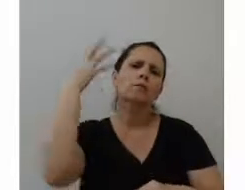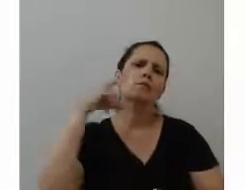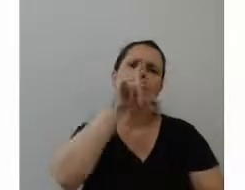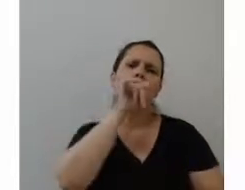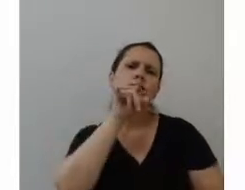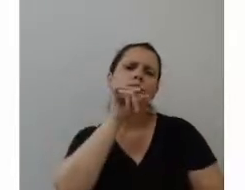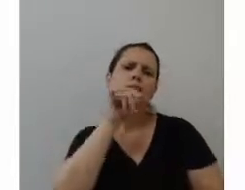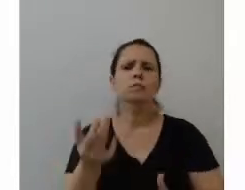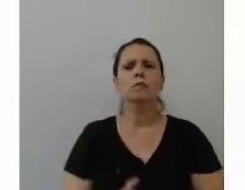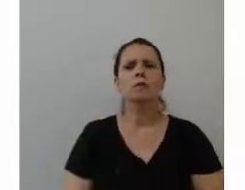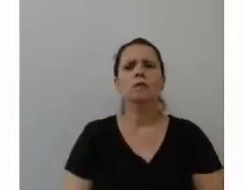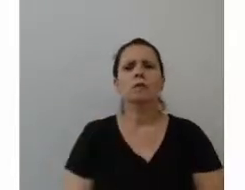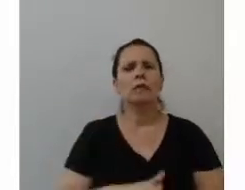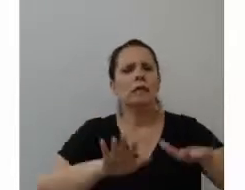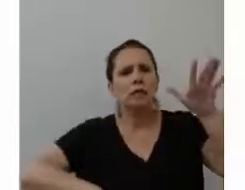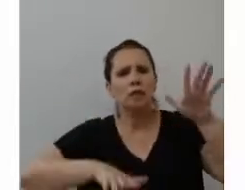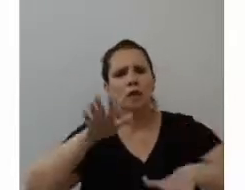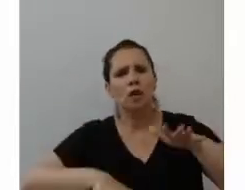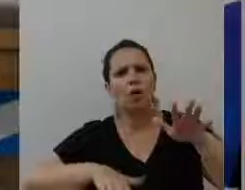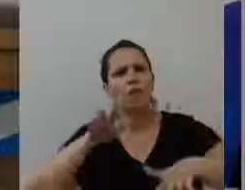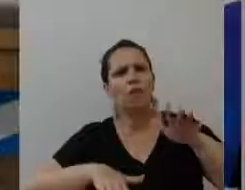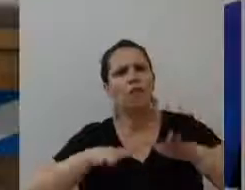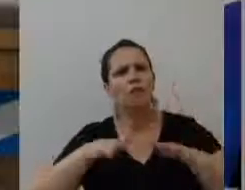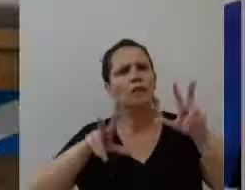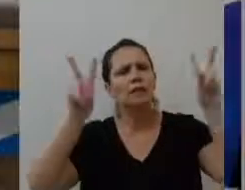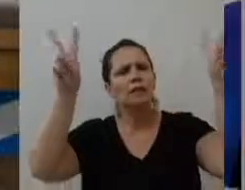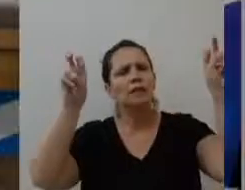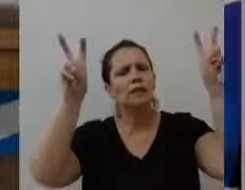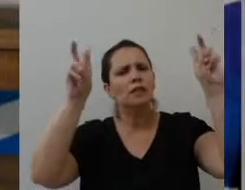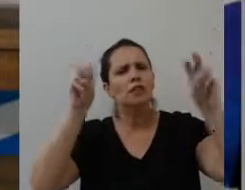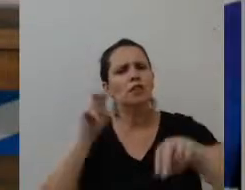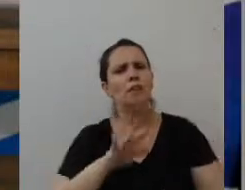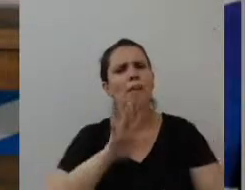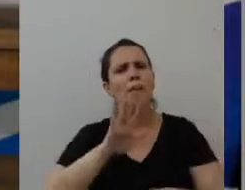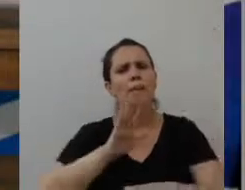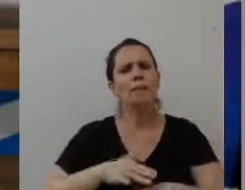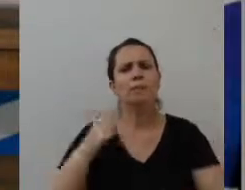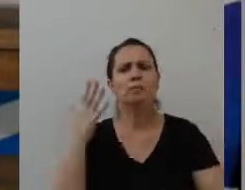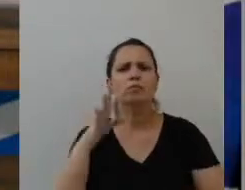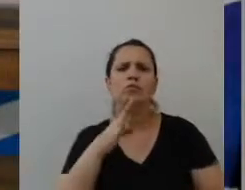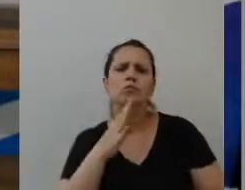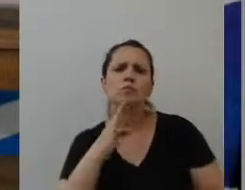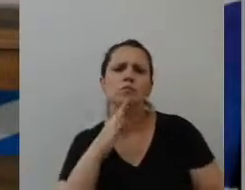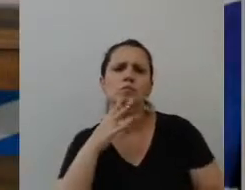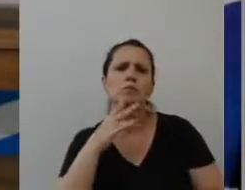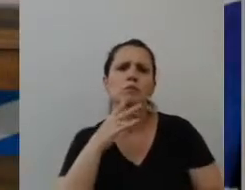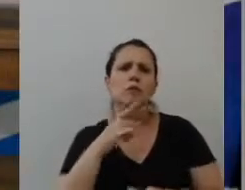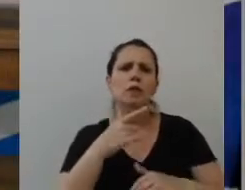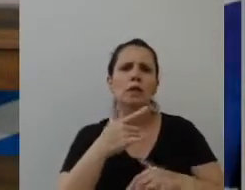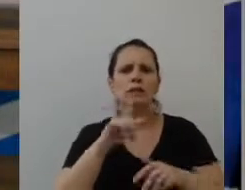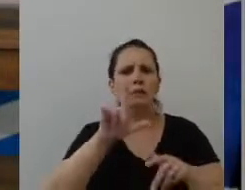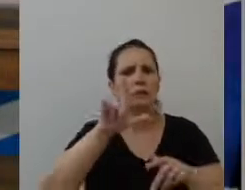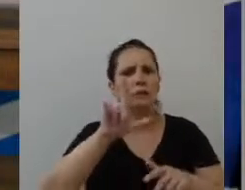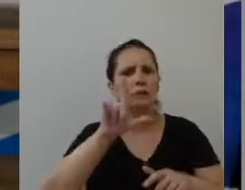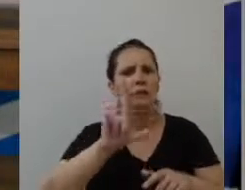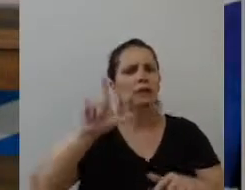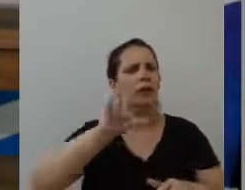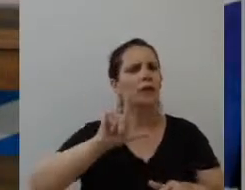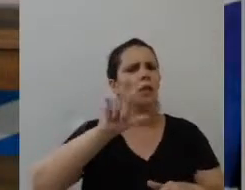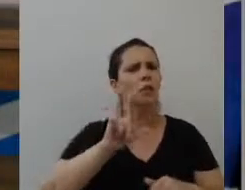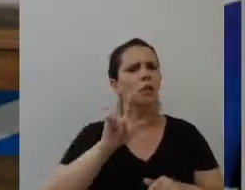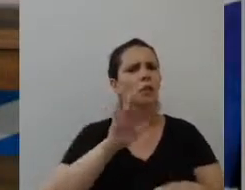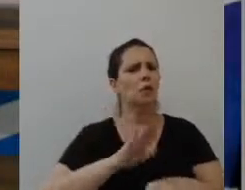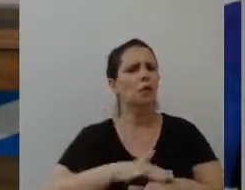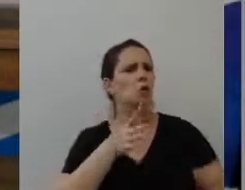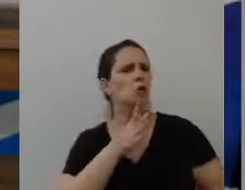sabiá. Esse talvez seja o texto mais conhecido da literatura brasileira, né? Um dos textos